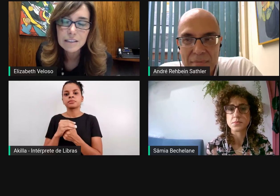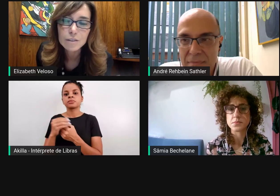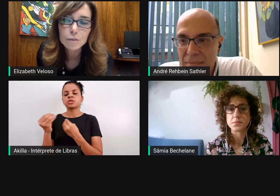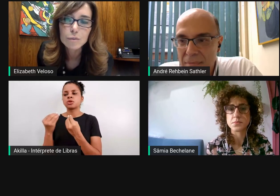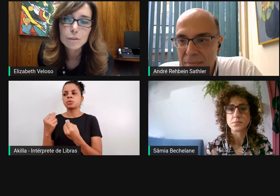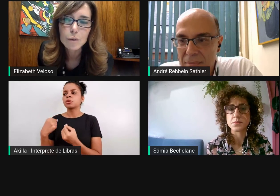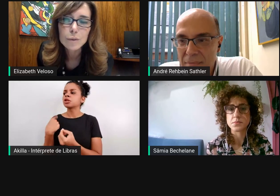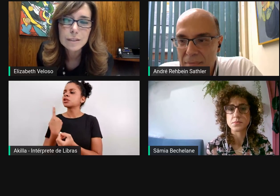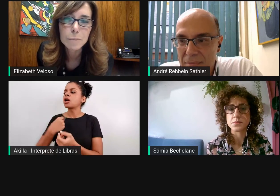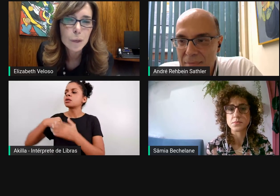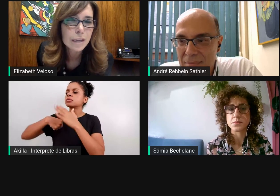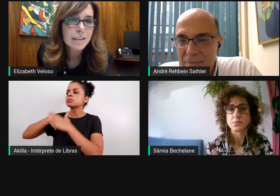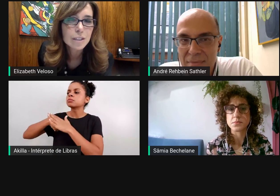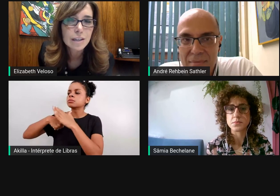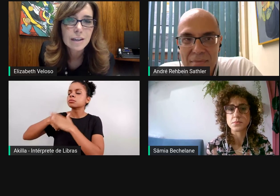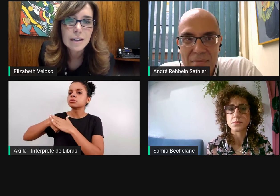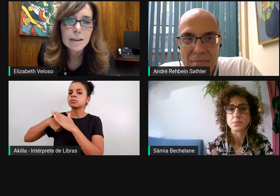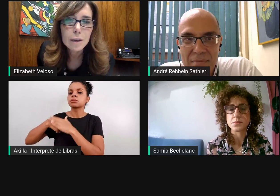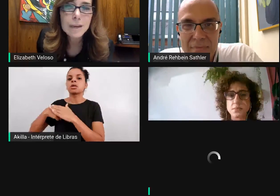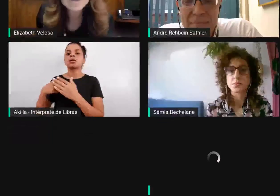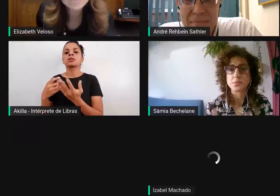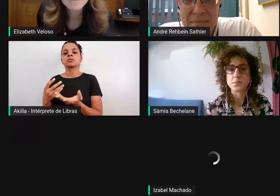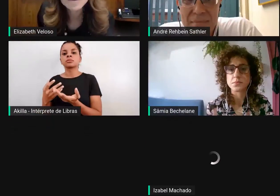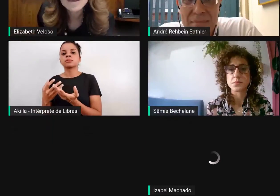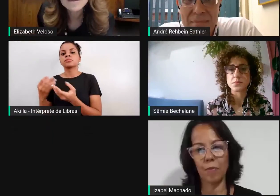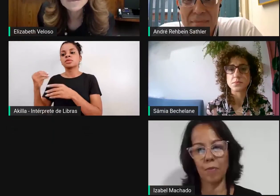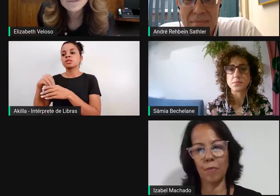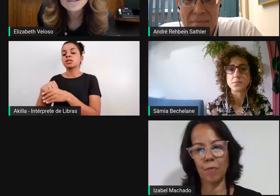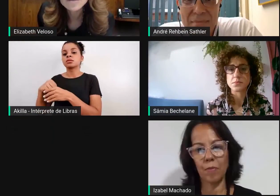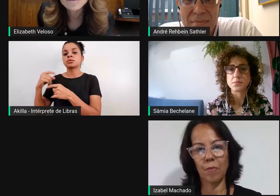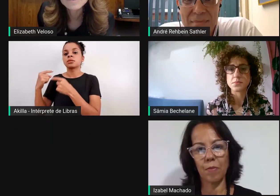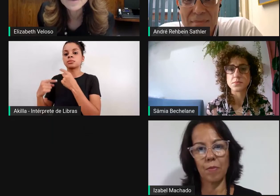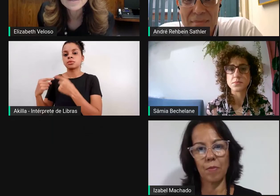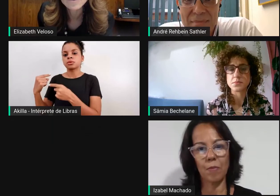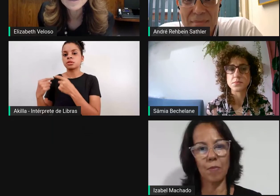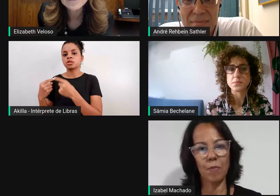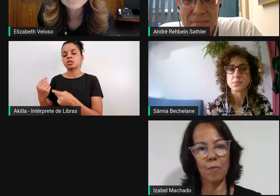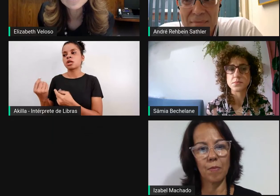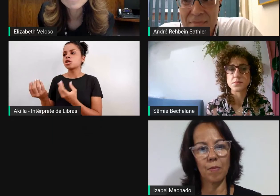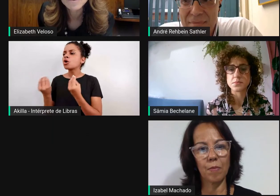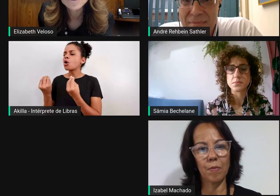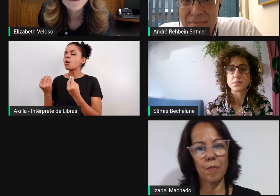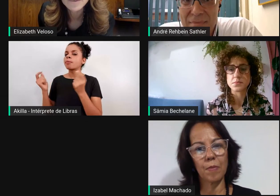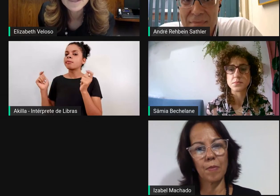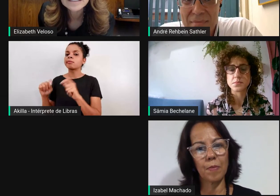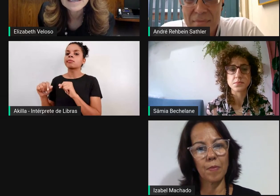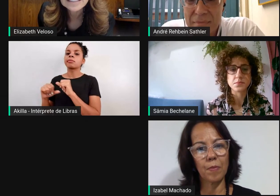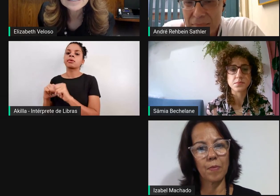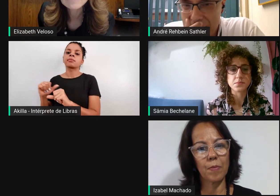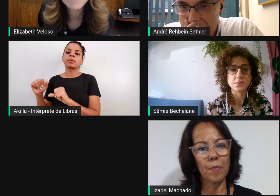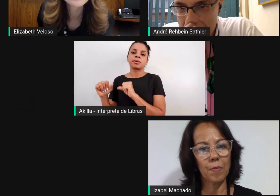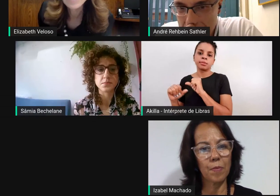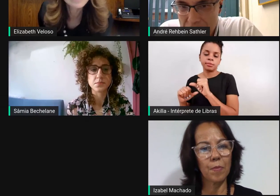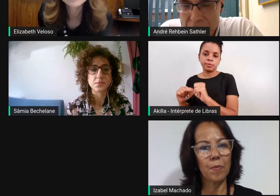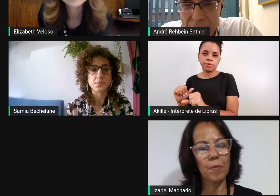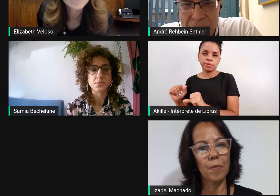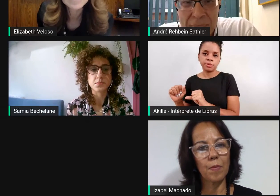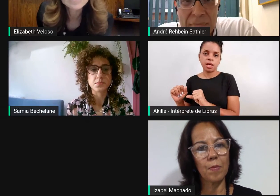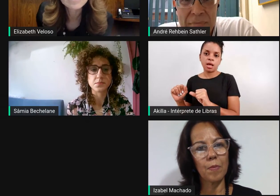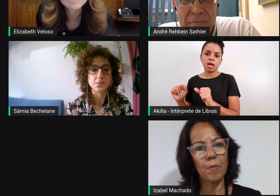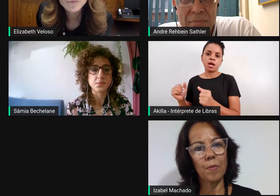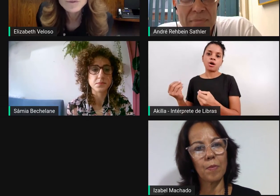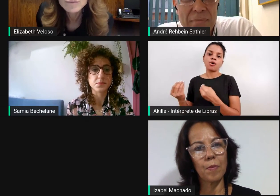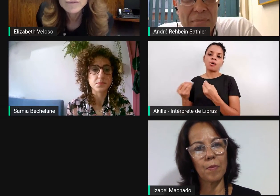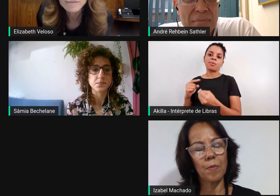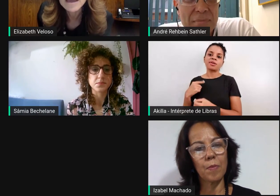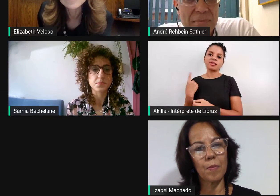fazer das instituições, da política, como é que a gente está mudando isso, né? Como é que a gente pode realmente se empenhar de uma maneira